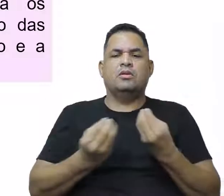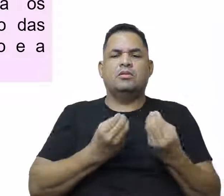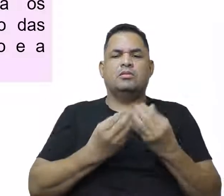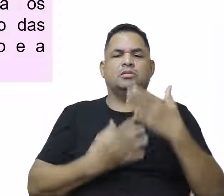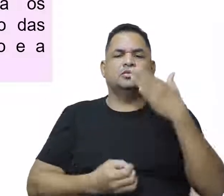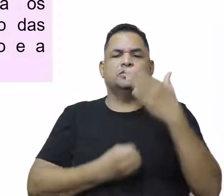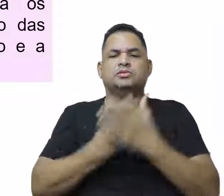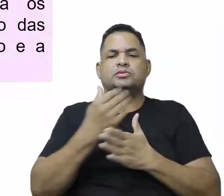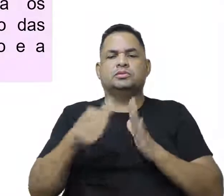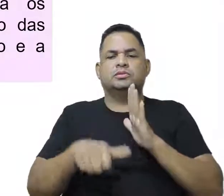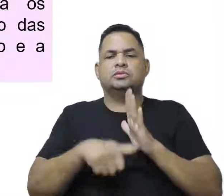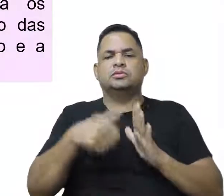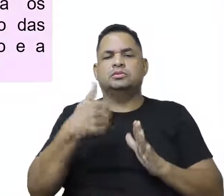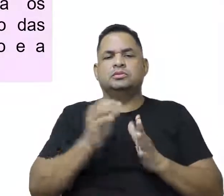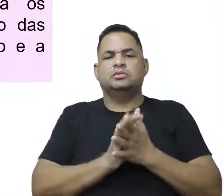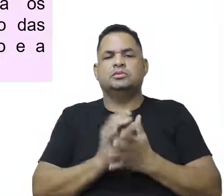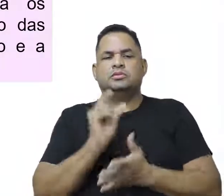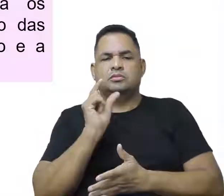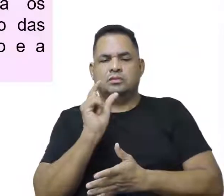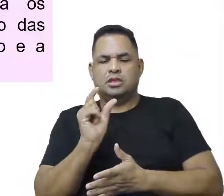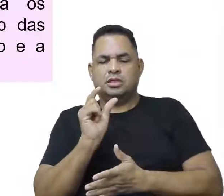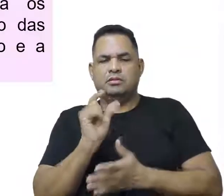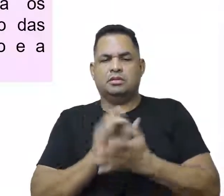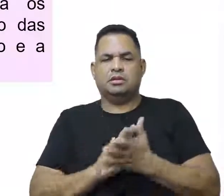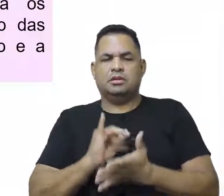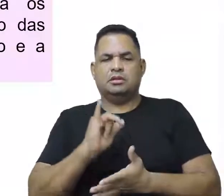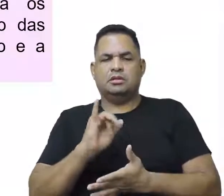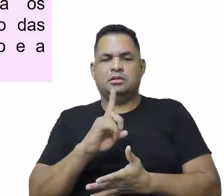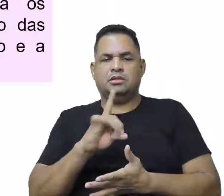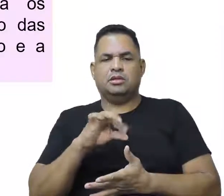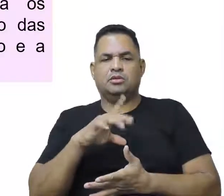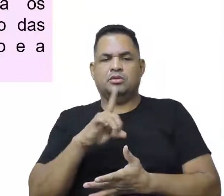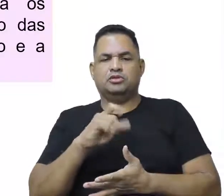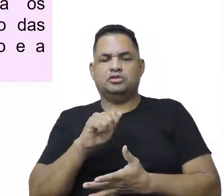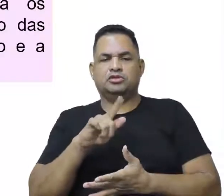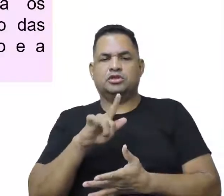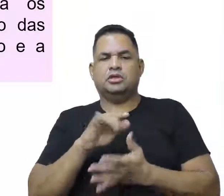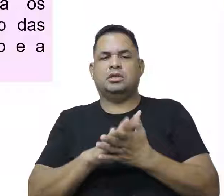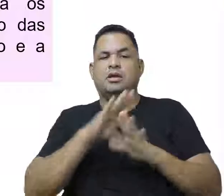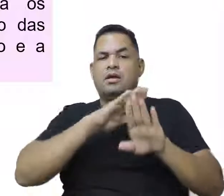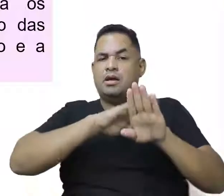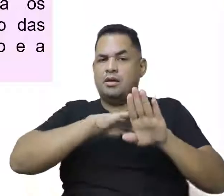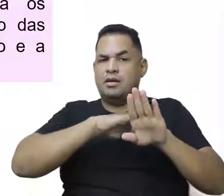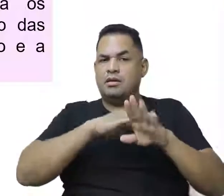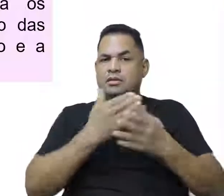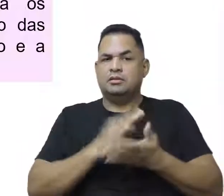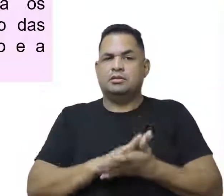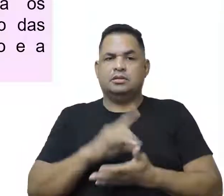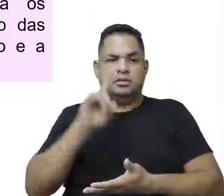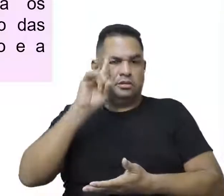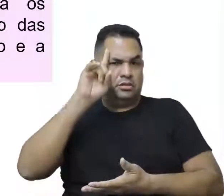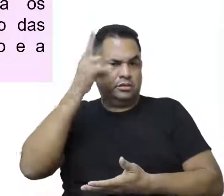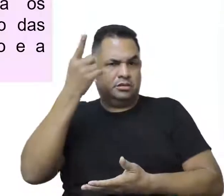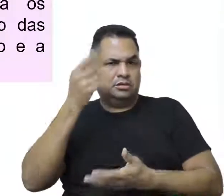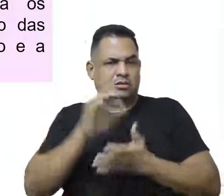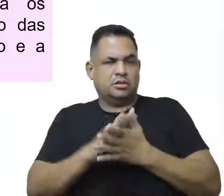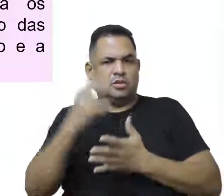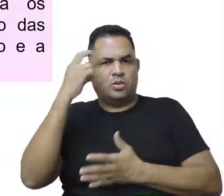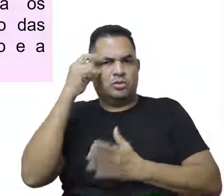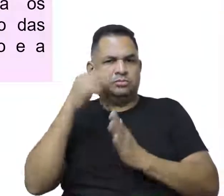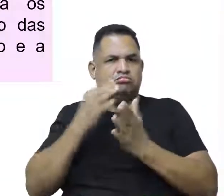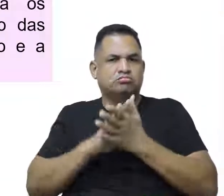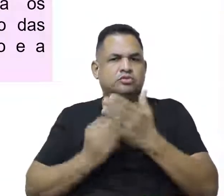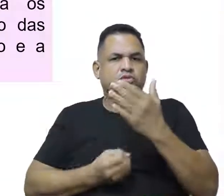primeira vez aí esse termo ideologia. Então, a ideia de cultura nasce da análise das